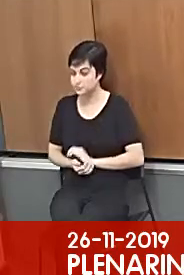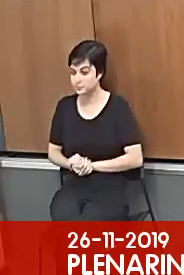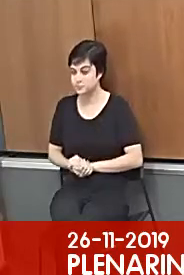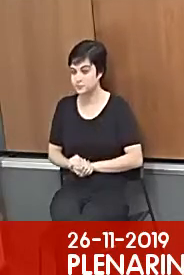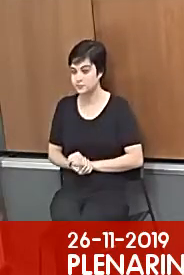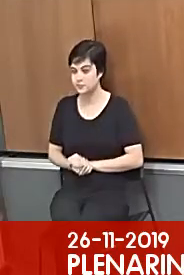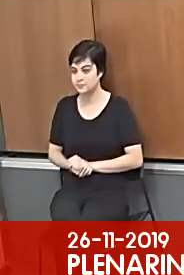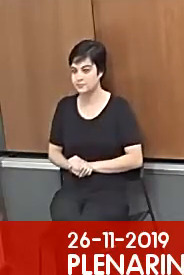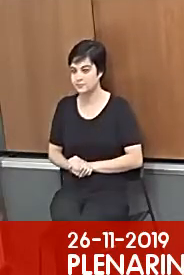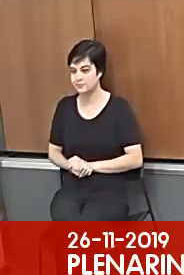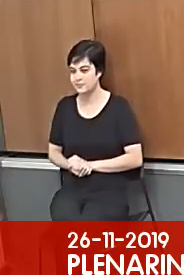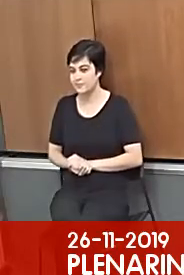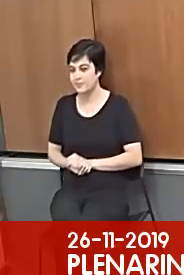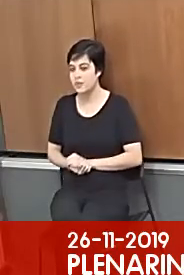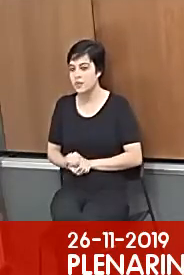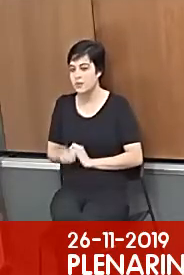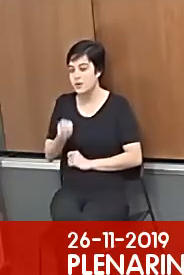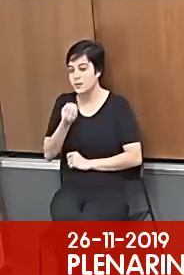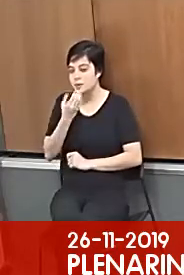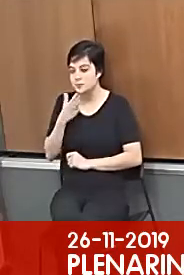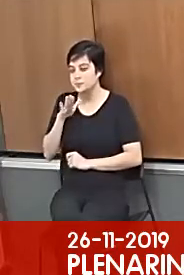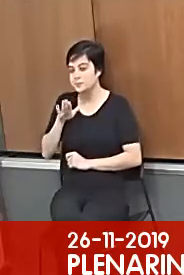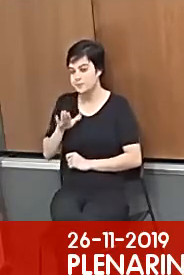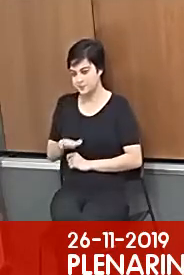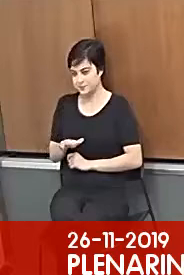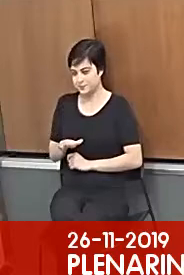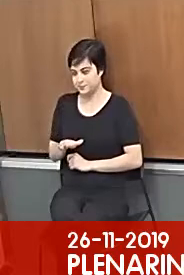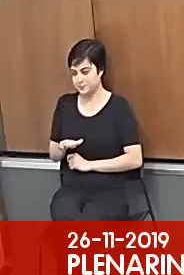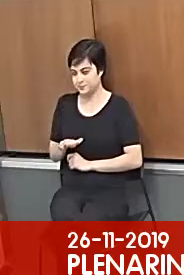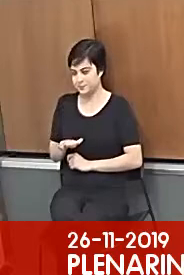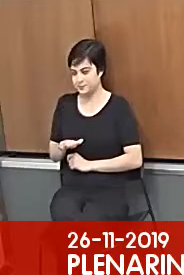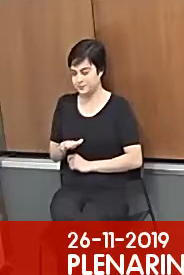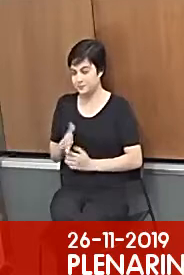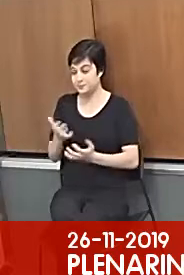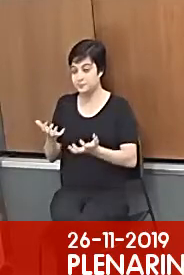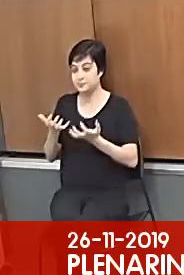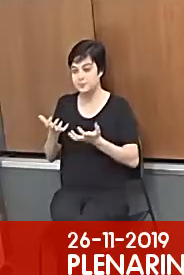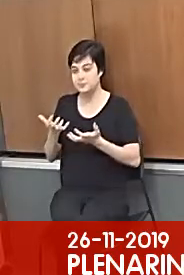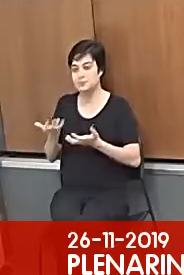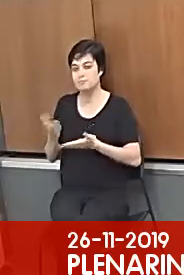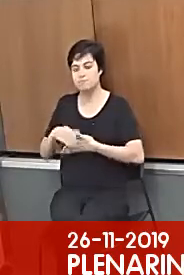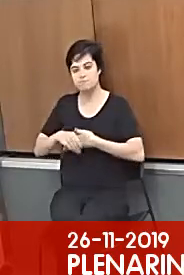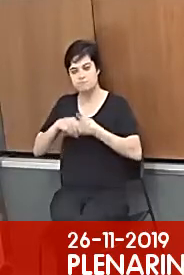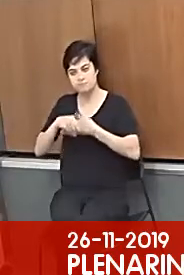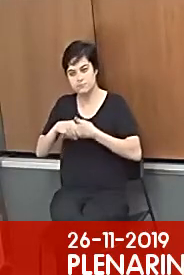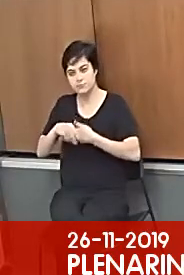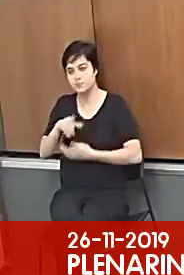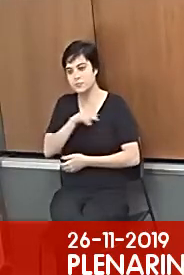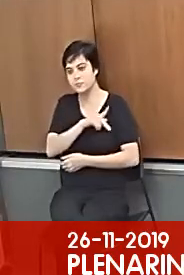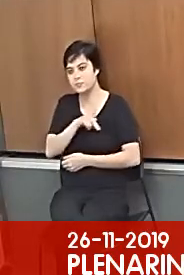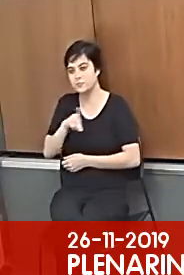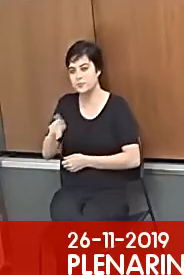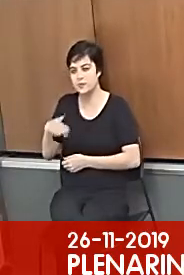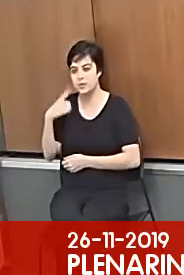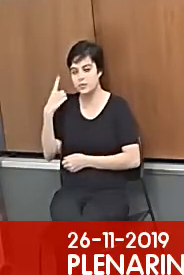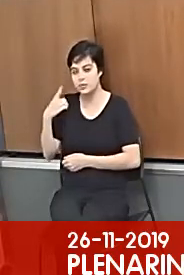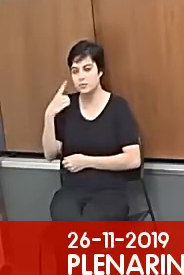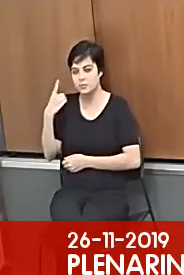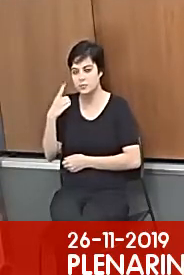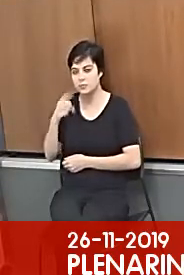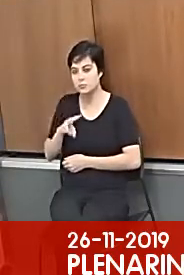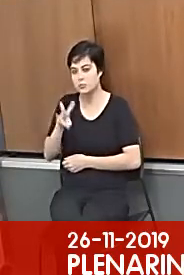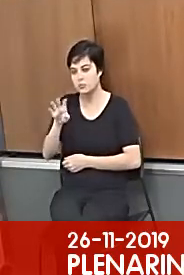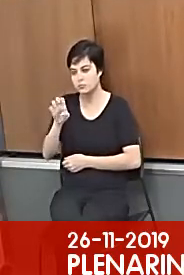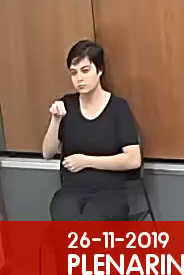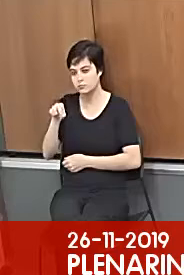Boa tarde a todos. Queria saudar nosso presidente dessa comissão, o deputado professor